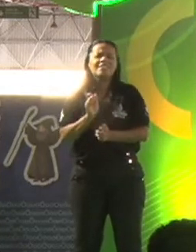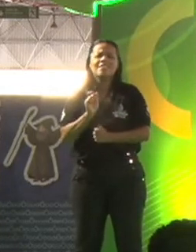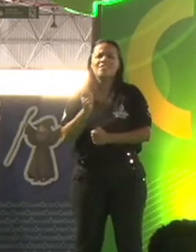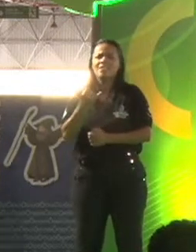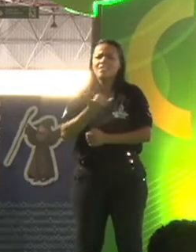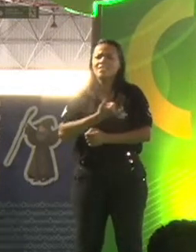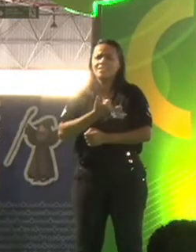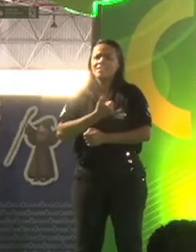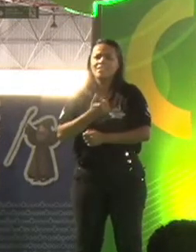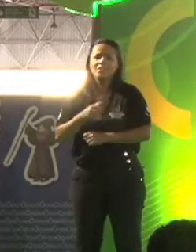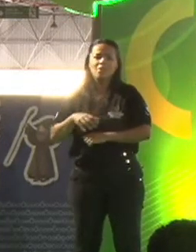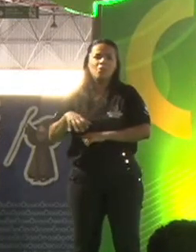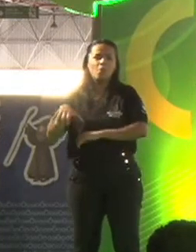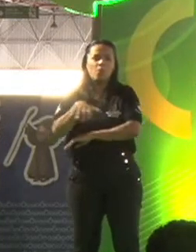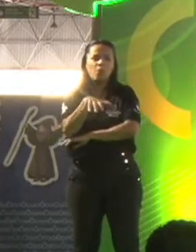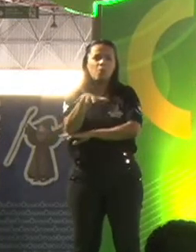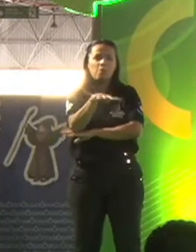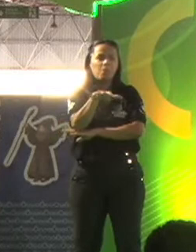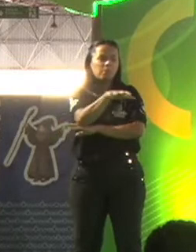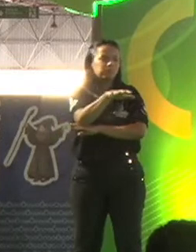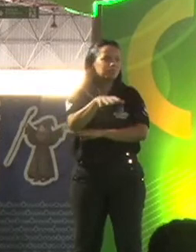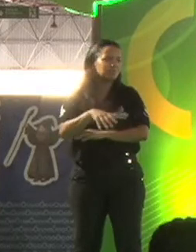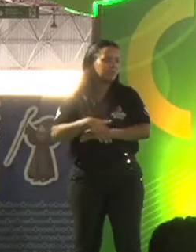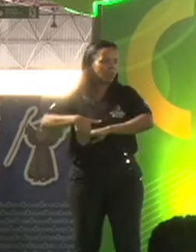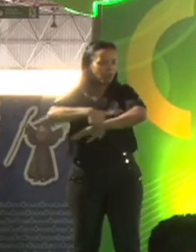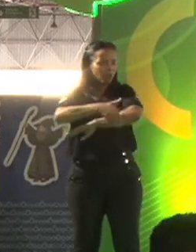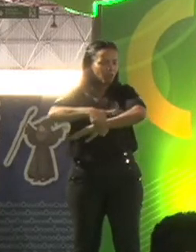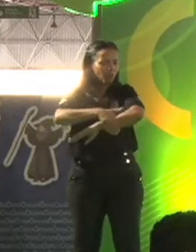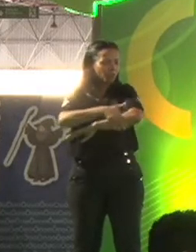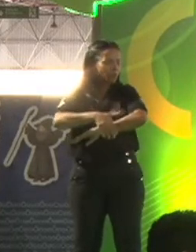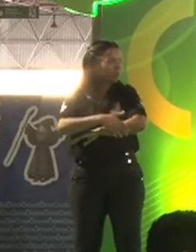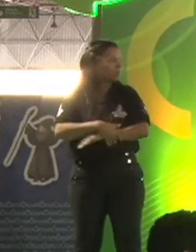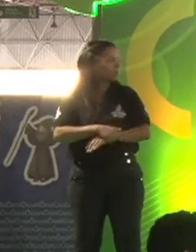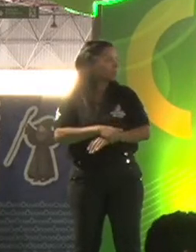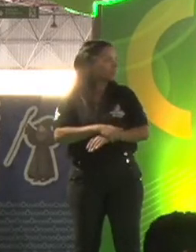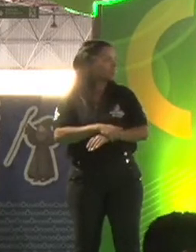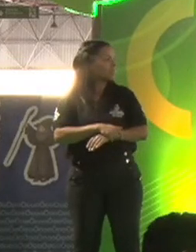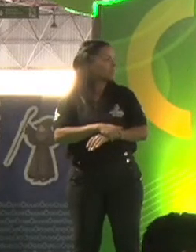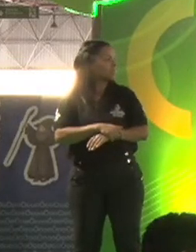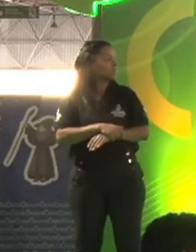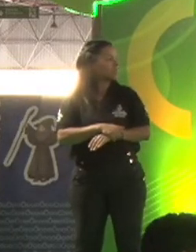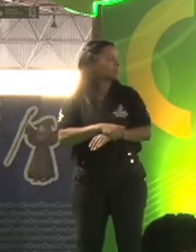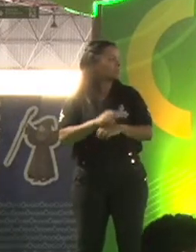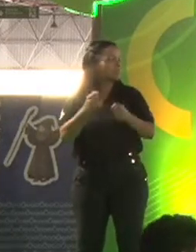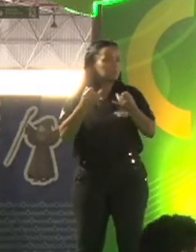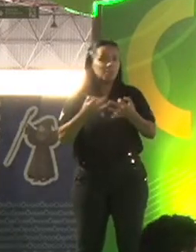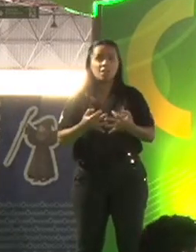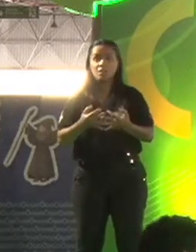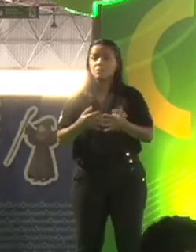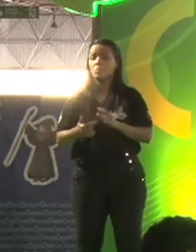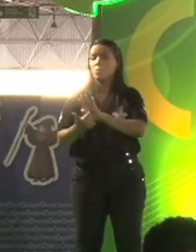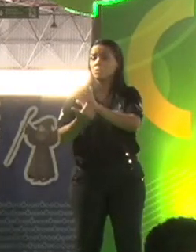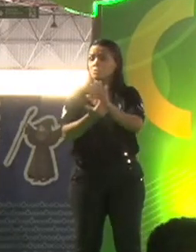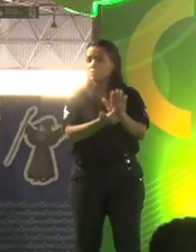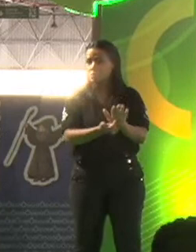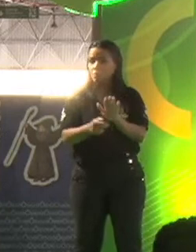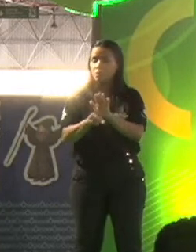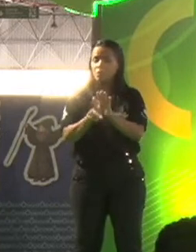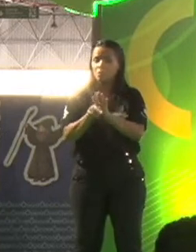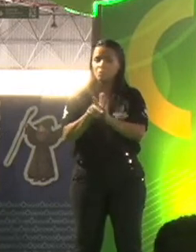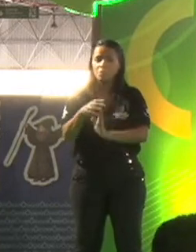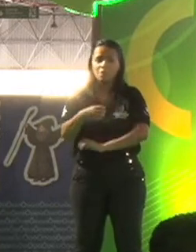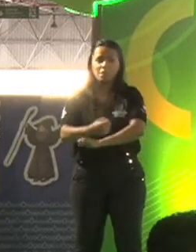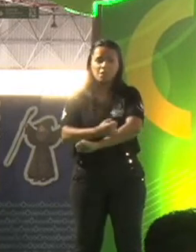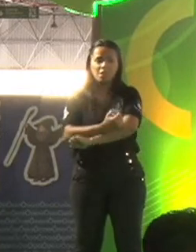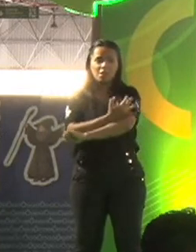que me garante que ele não vai ser agredido então é a parte emotiva do do